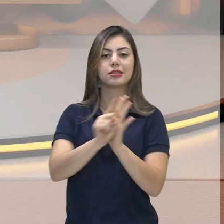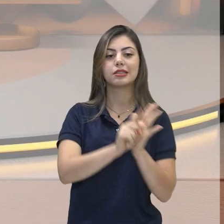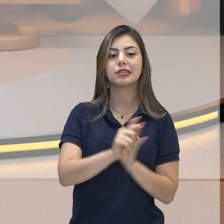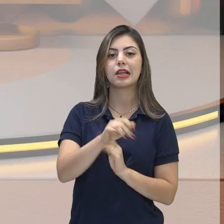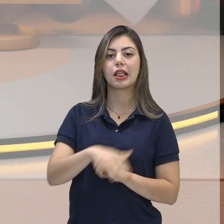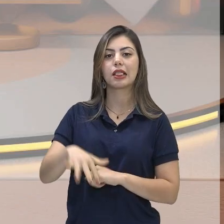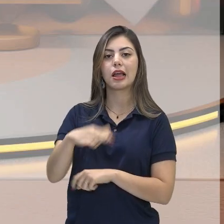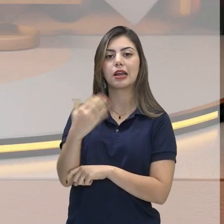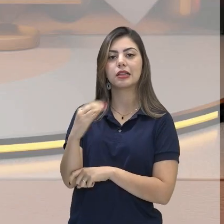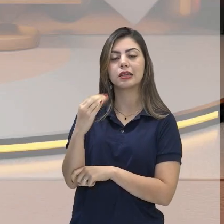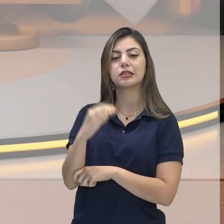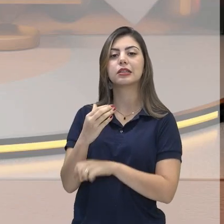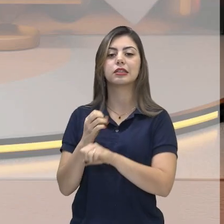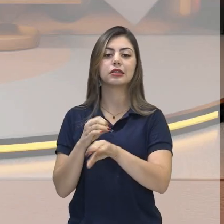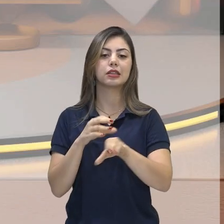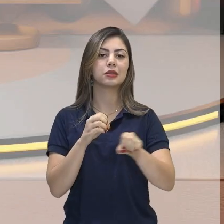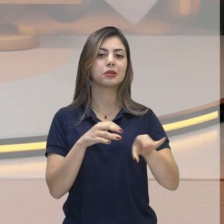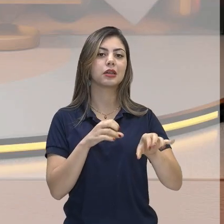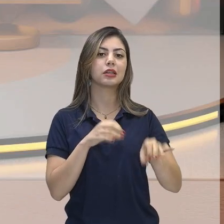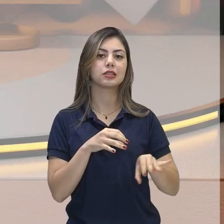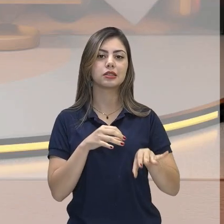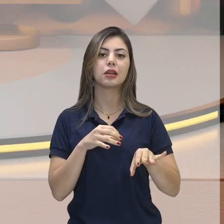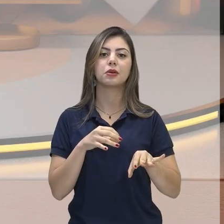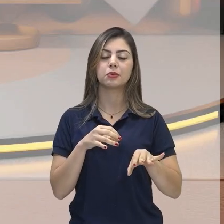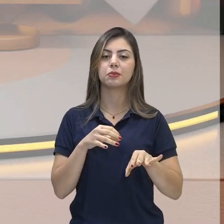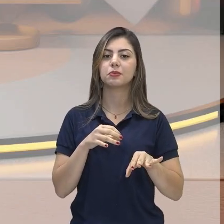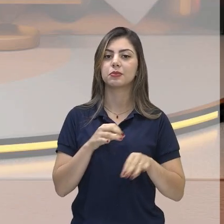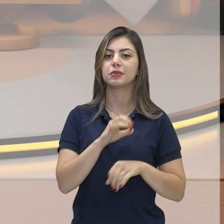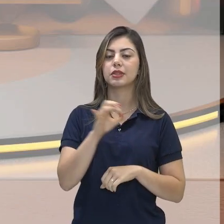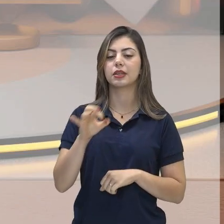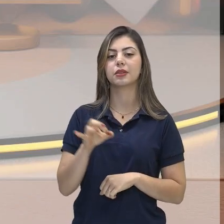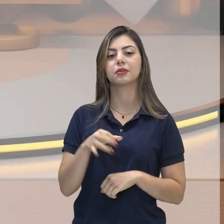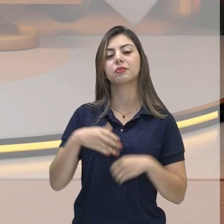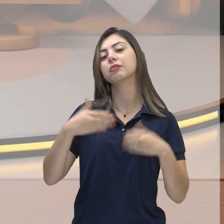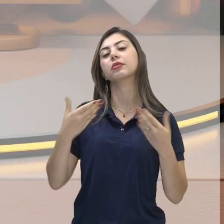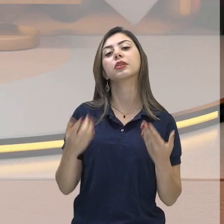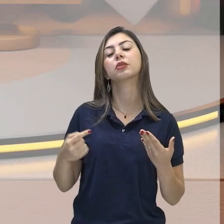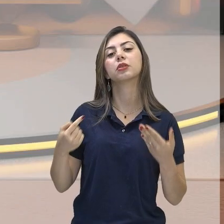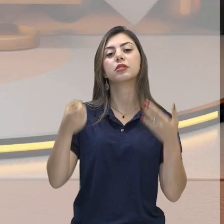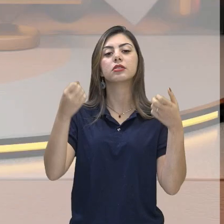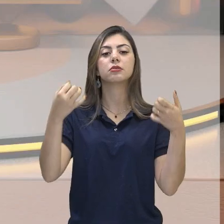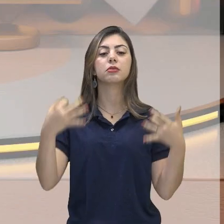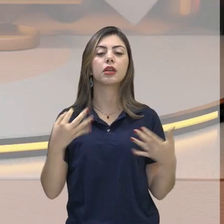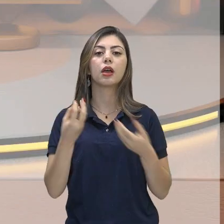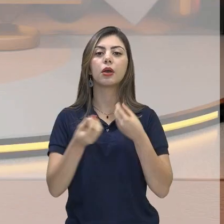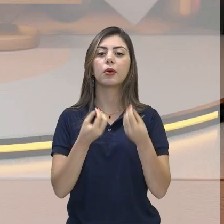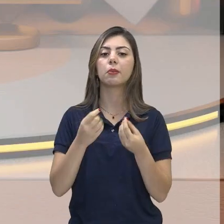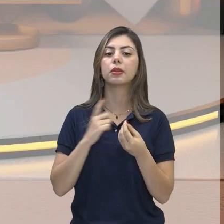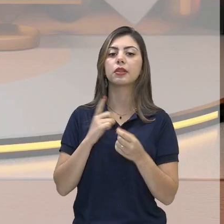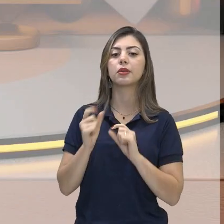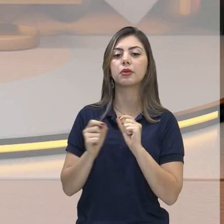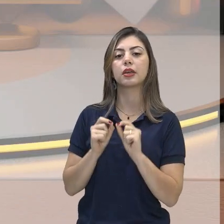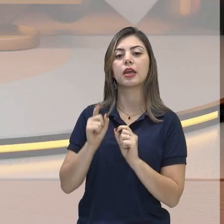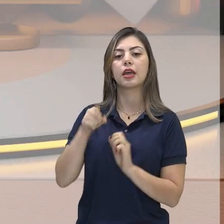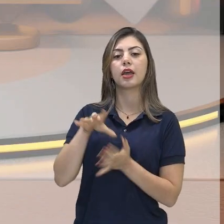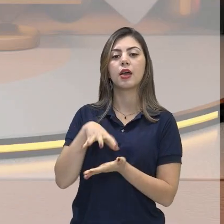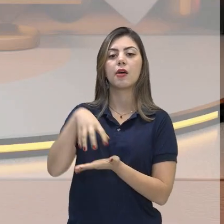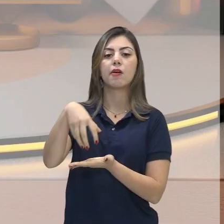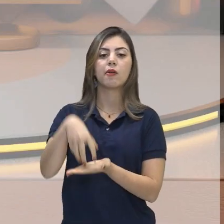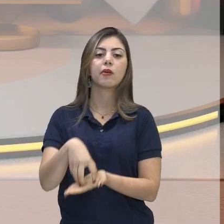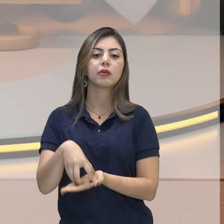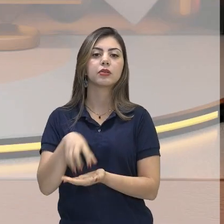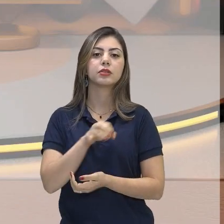e educação ambiental. Então, isso que eu tinha para apresentar para vocês quanto à unidade de conservação, trocamos o tema para